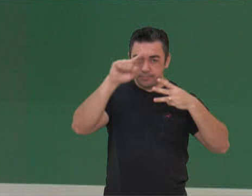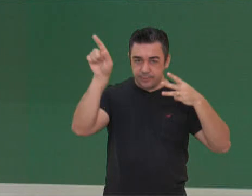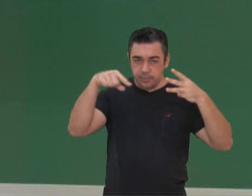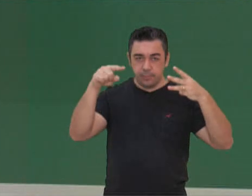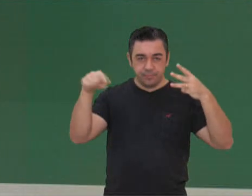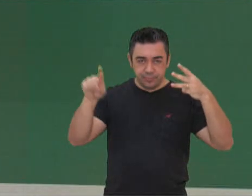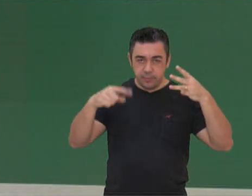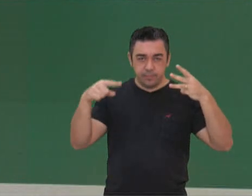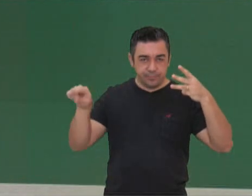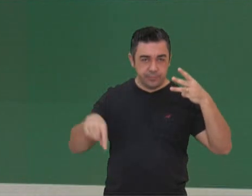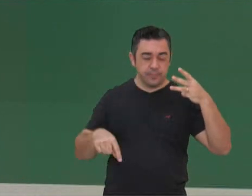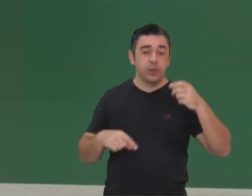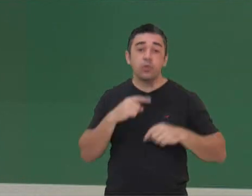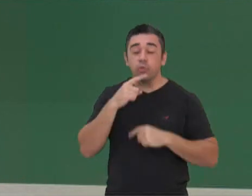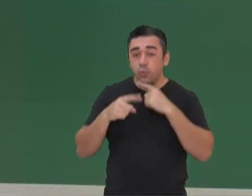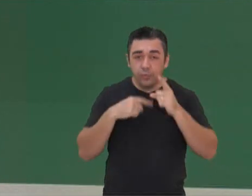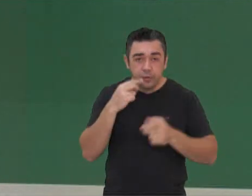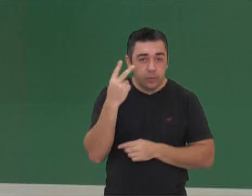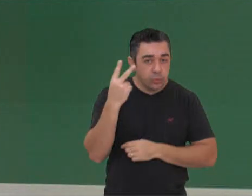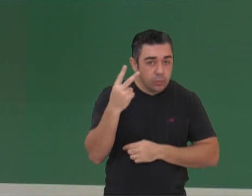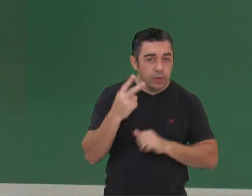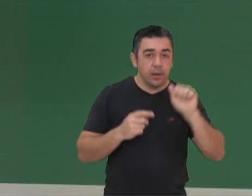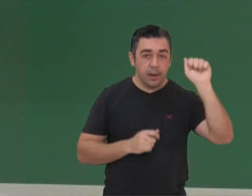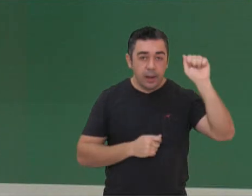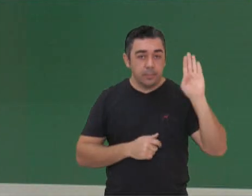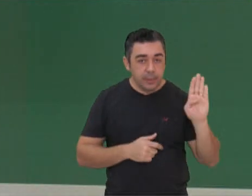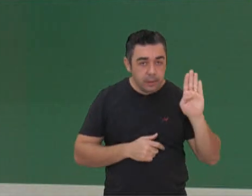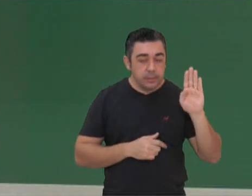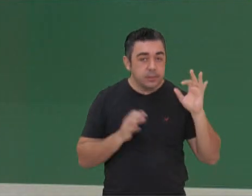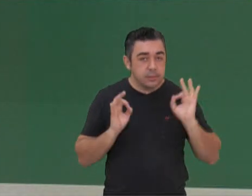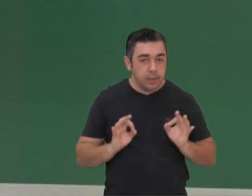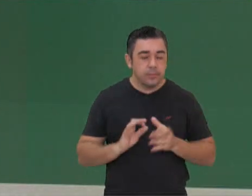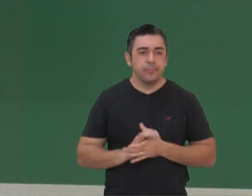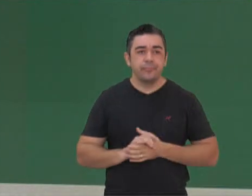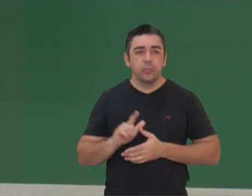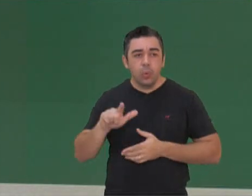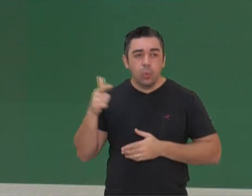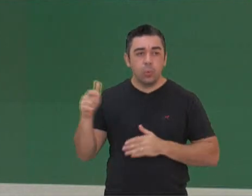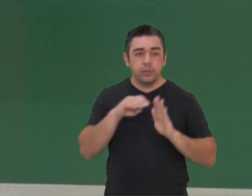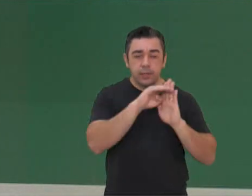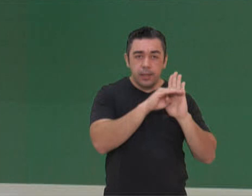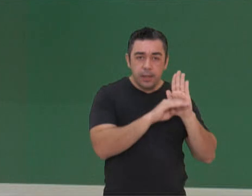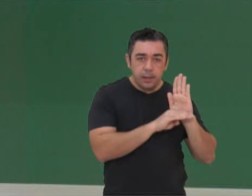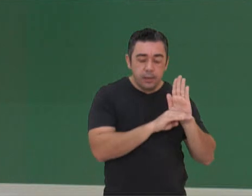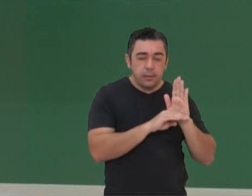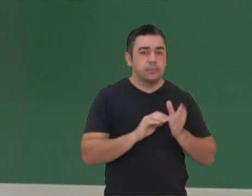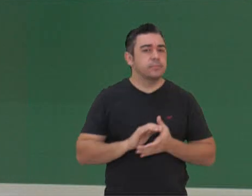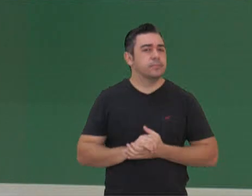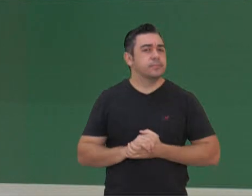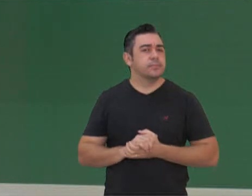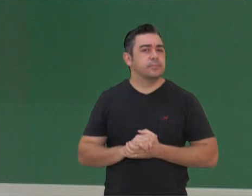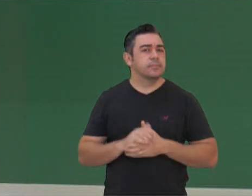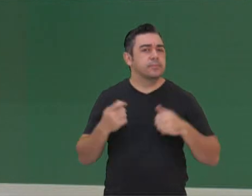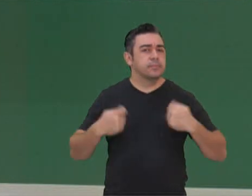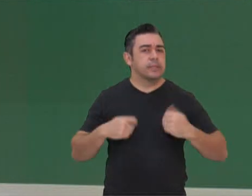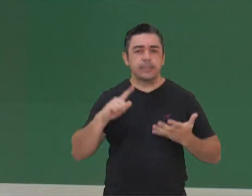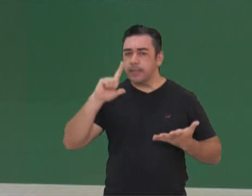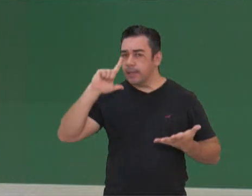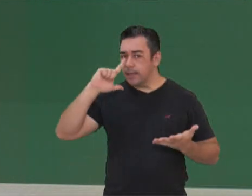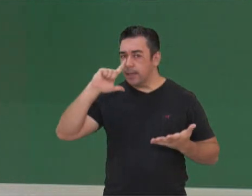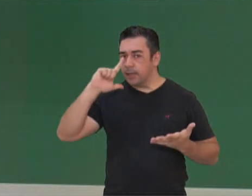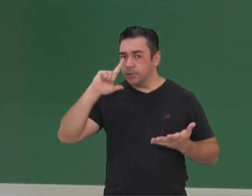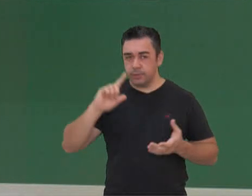um aqui. Então, a gente ficou em dúvida entre 2 aqui, a letra A e a letra B. Próxima regra, tem que estar